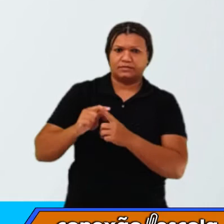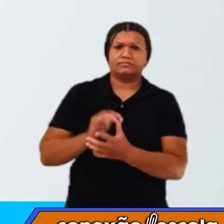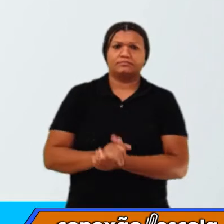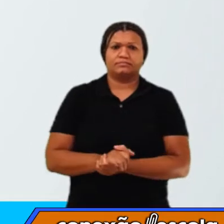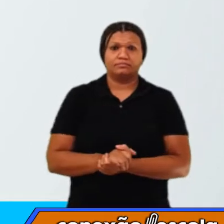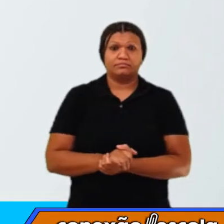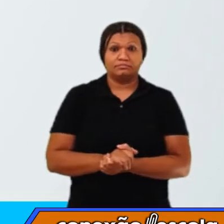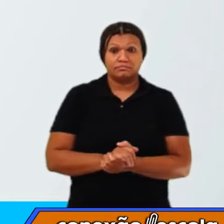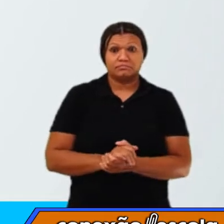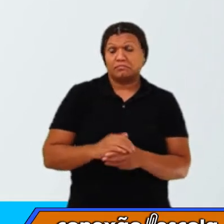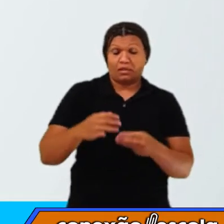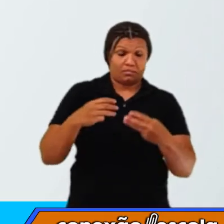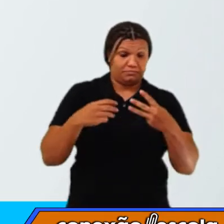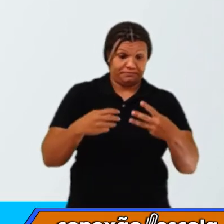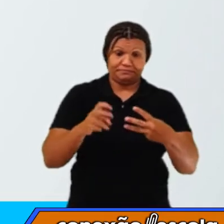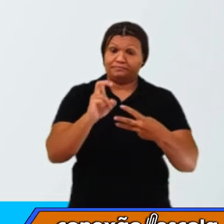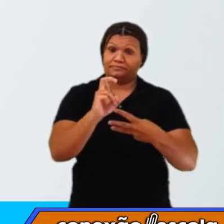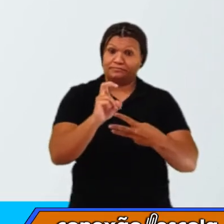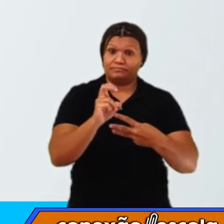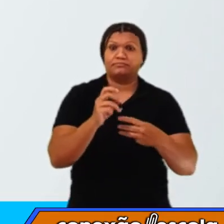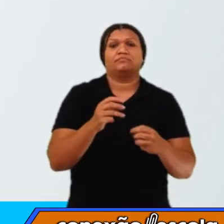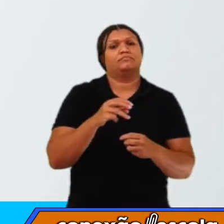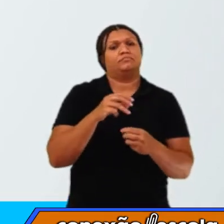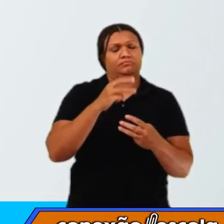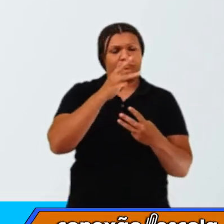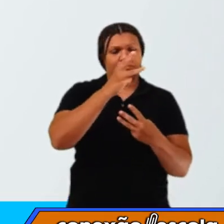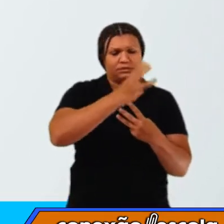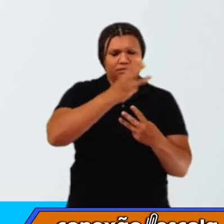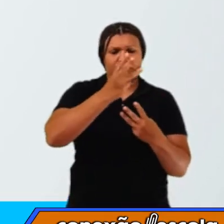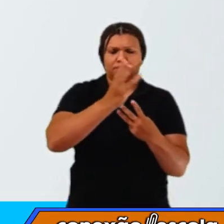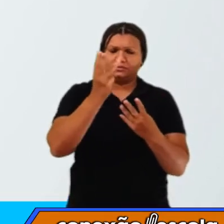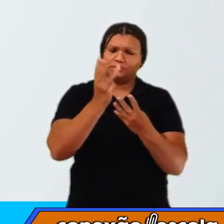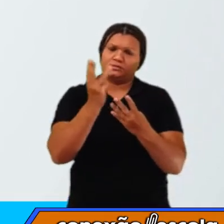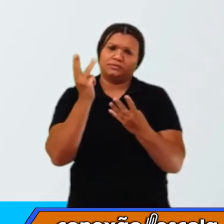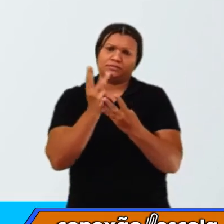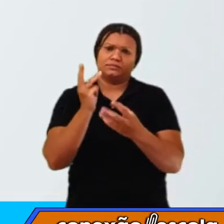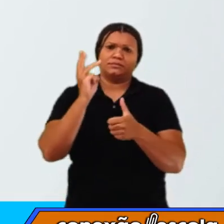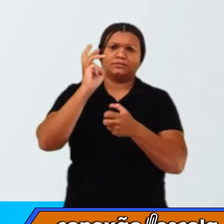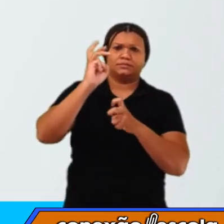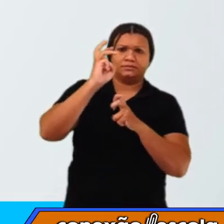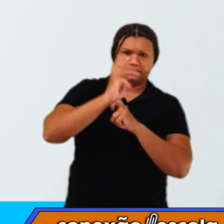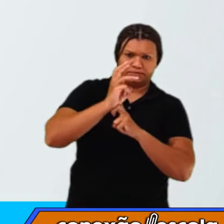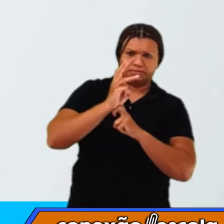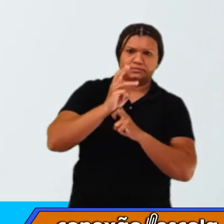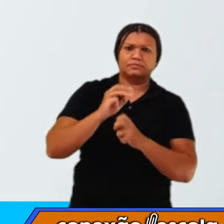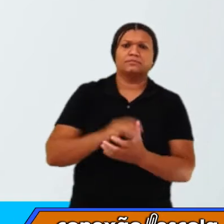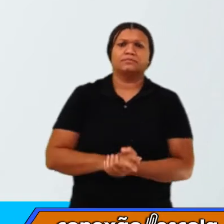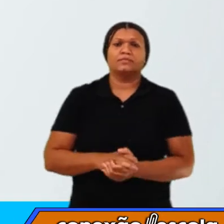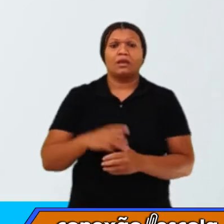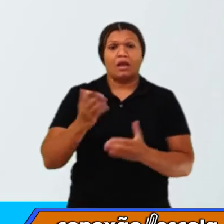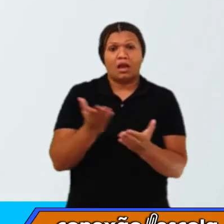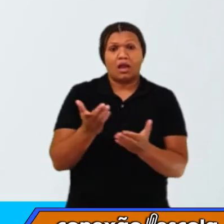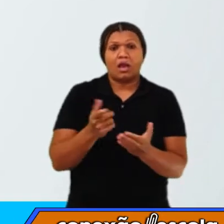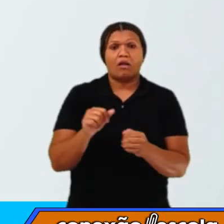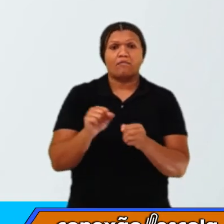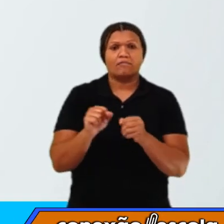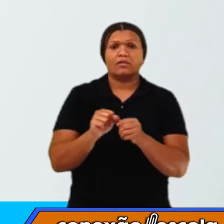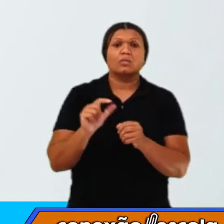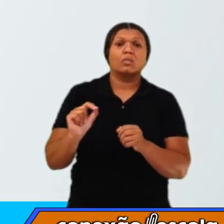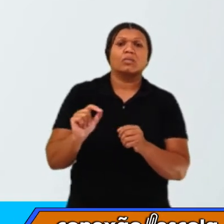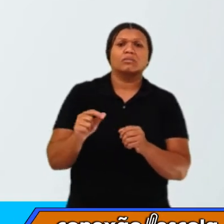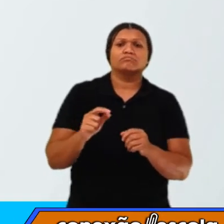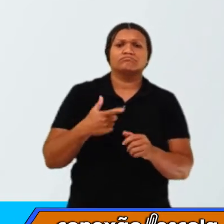aí e vamos agora simplificar trem dividido para 3 da 13 dividido para 3 da